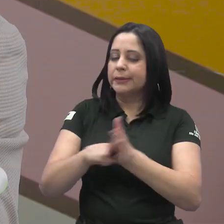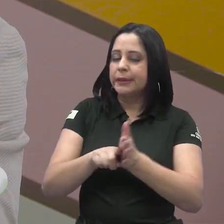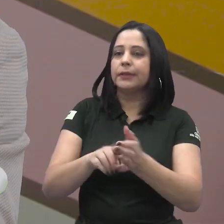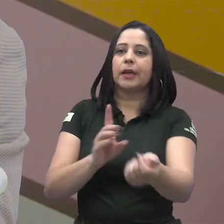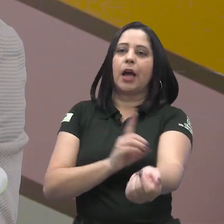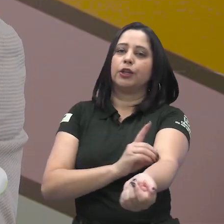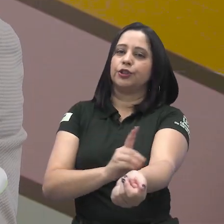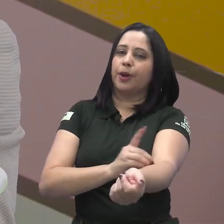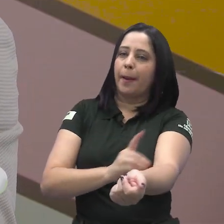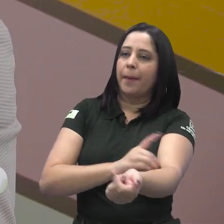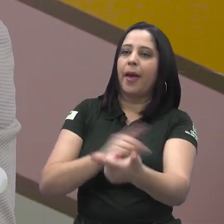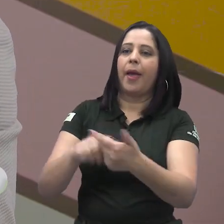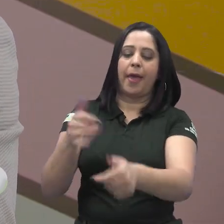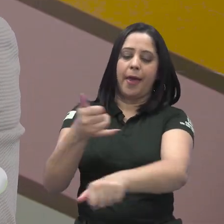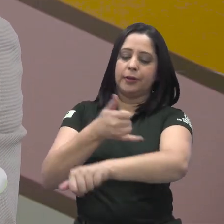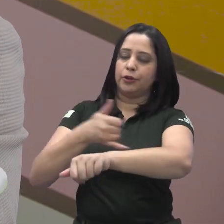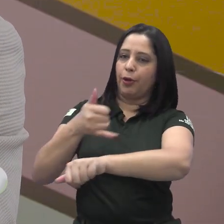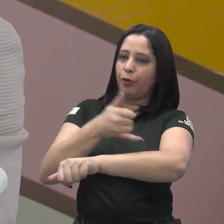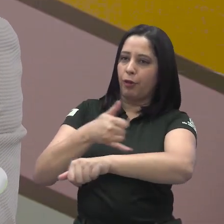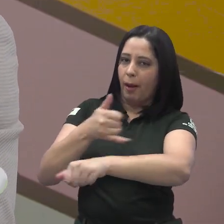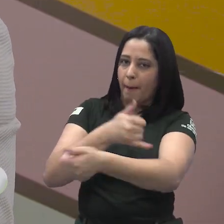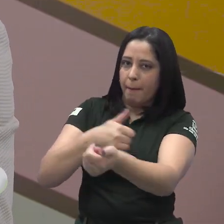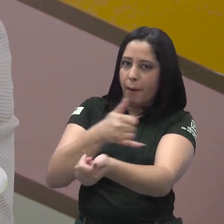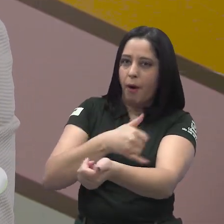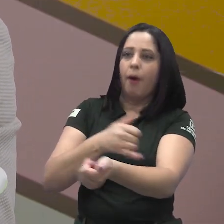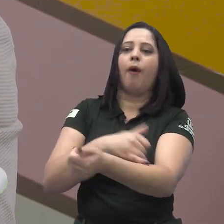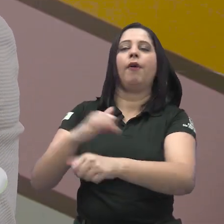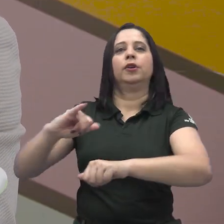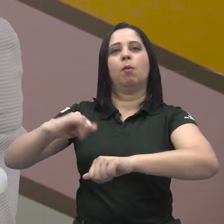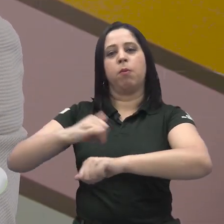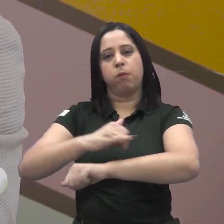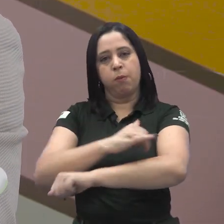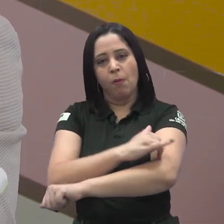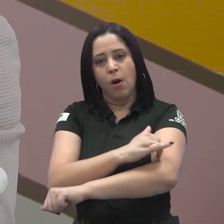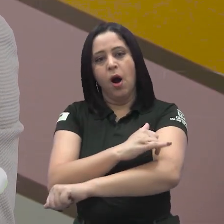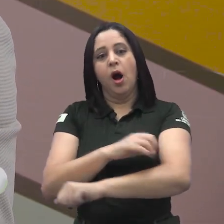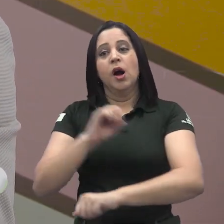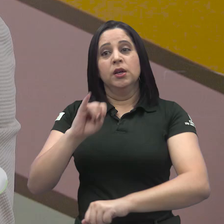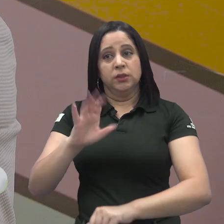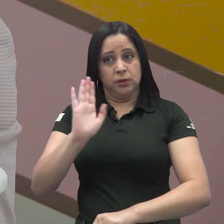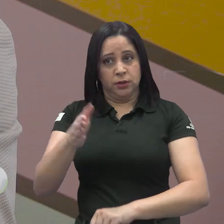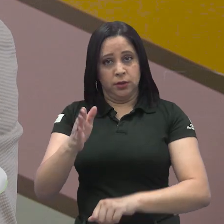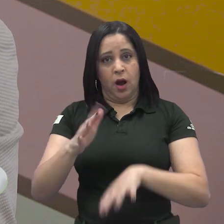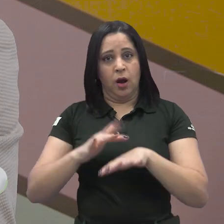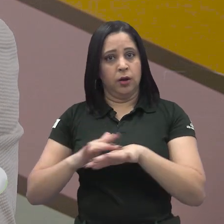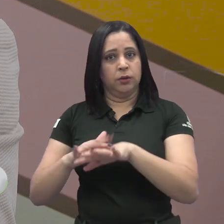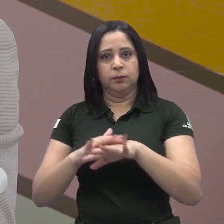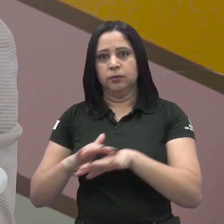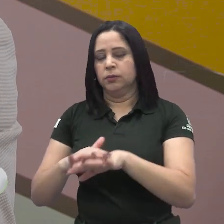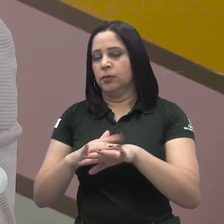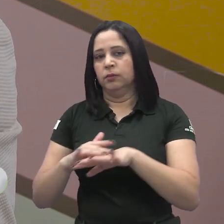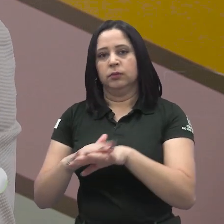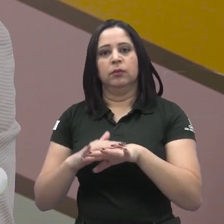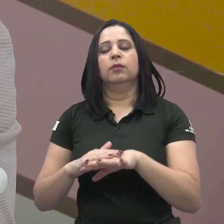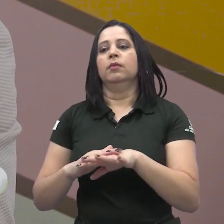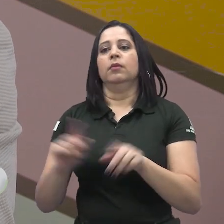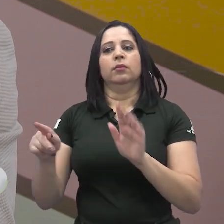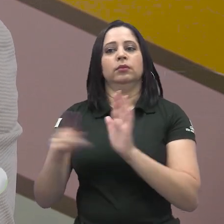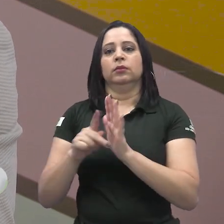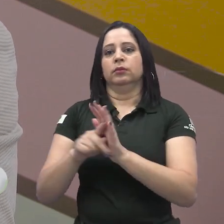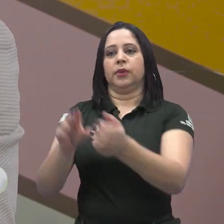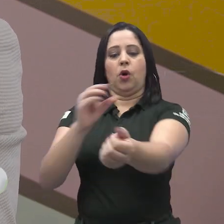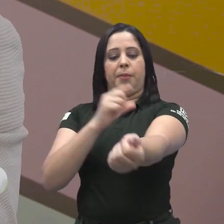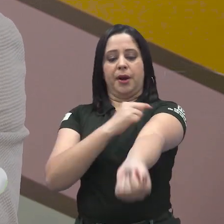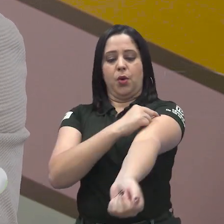diabetes, dislipidemia, que é o colesterol alterado, a própria obesidade, se já tem doença aterosclerótica, ou seja, doença obstrutiva nas artérias